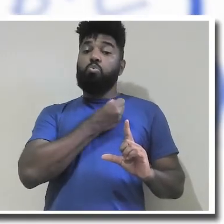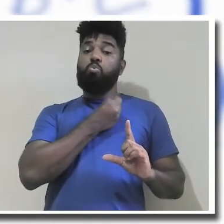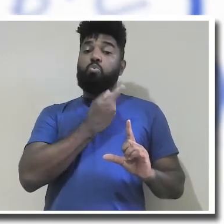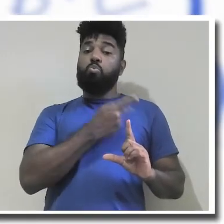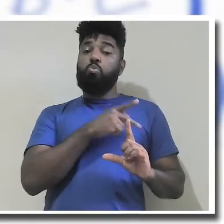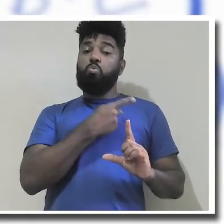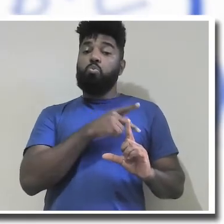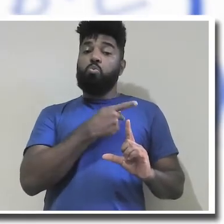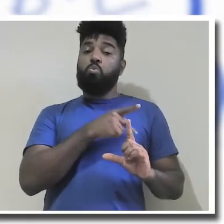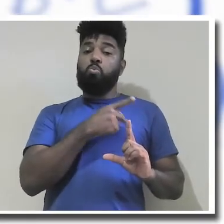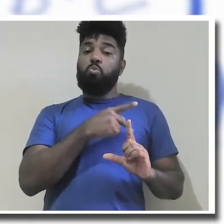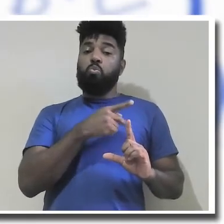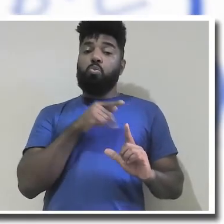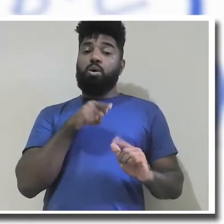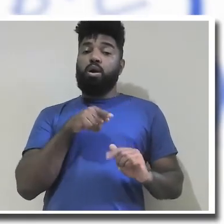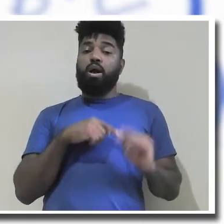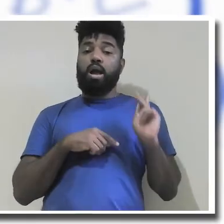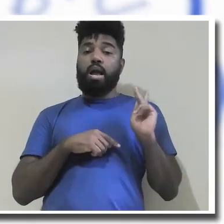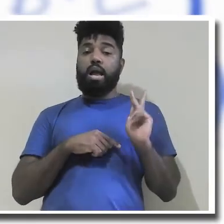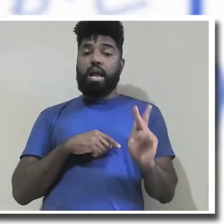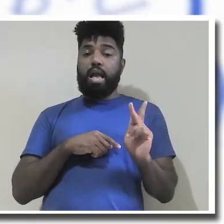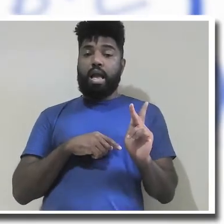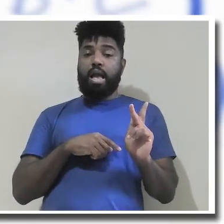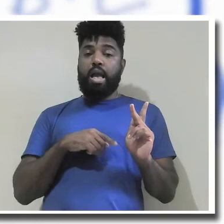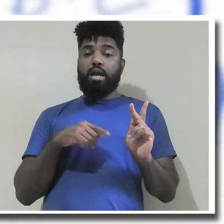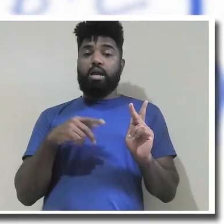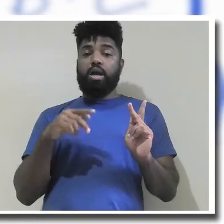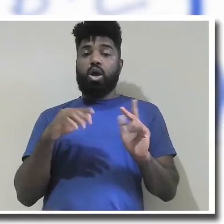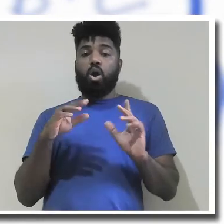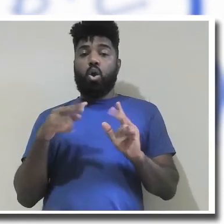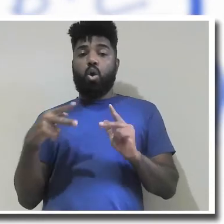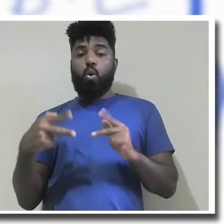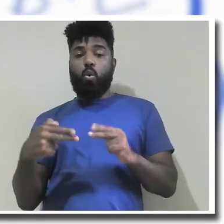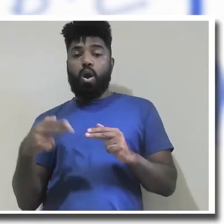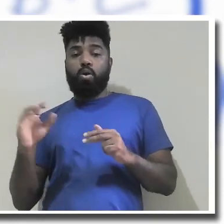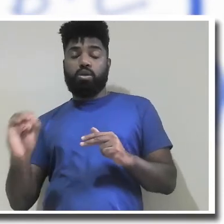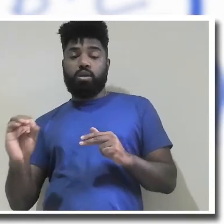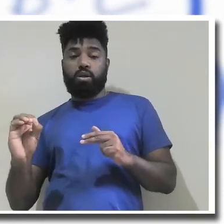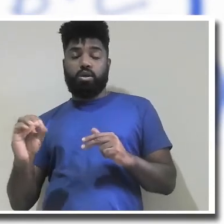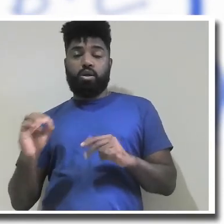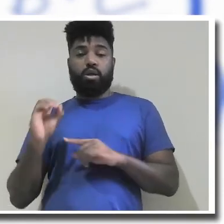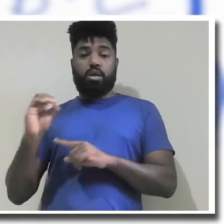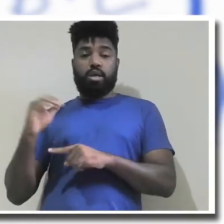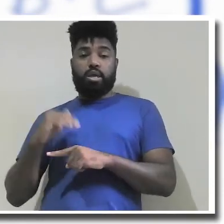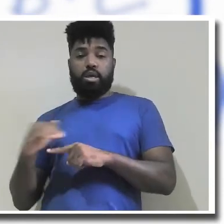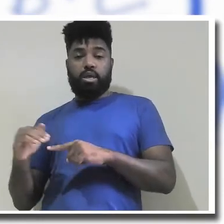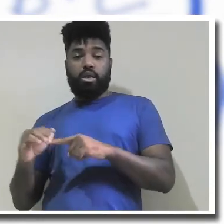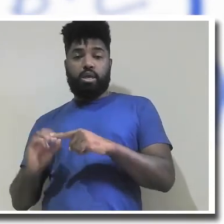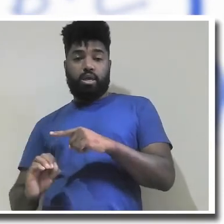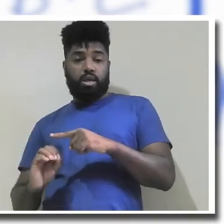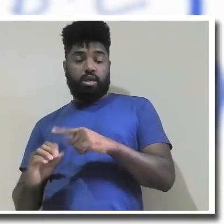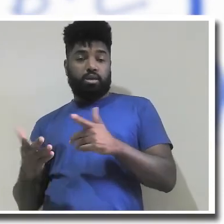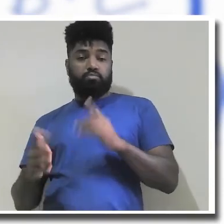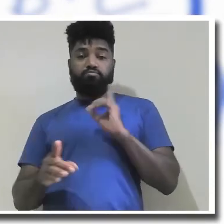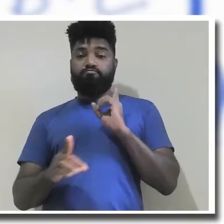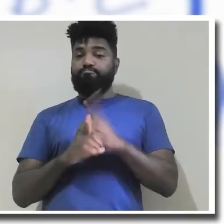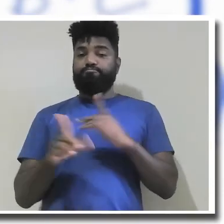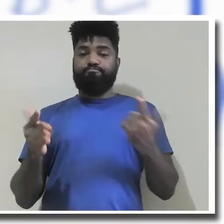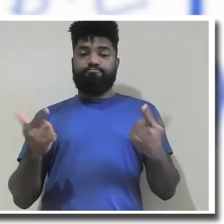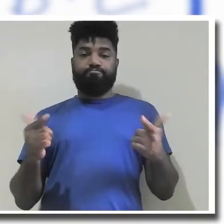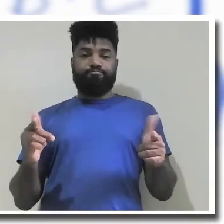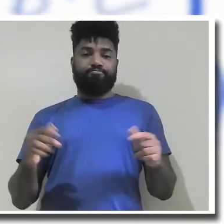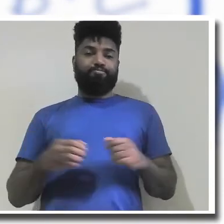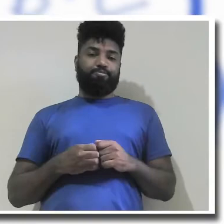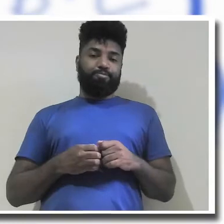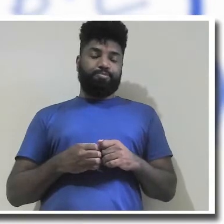para K igual a 0, a divisão de 0 por 0. Além deste primeiro